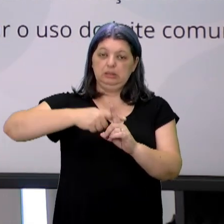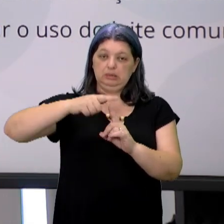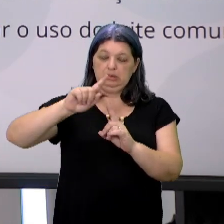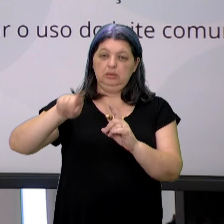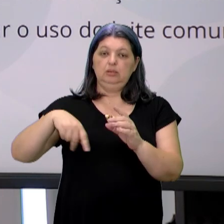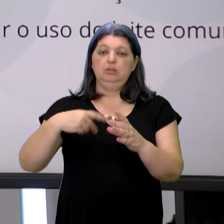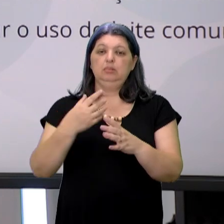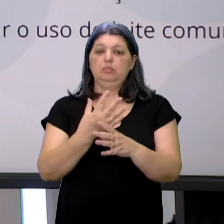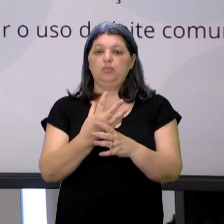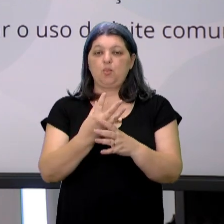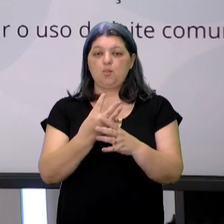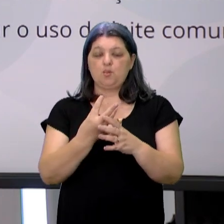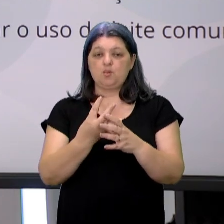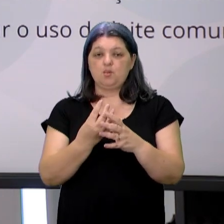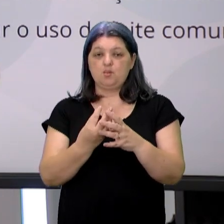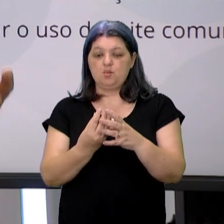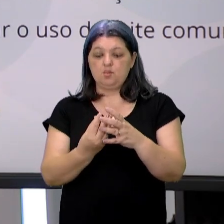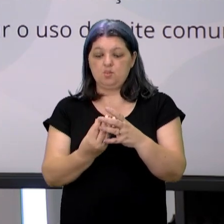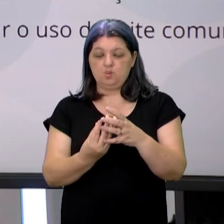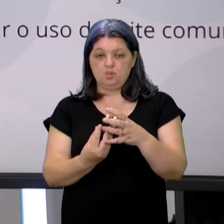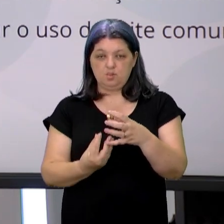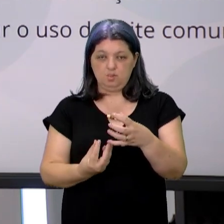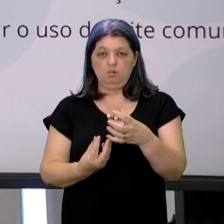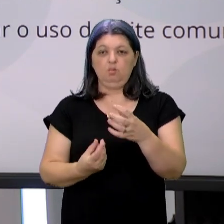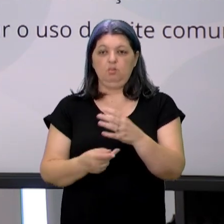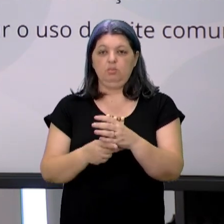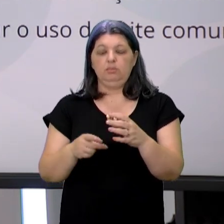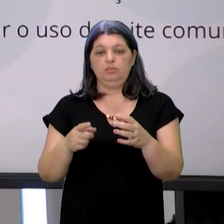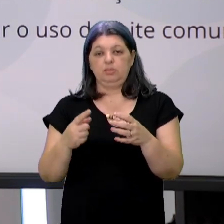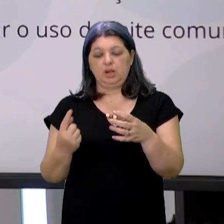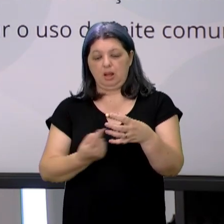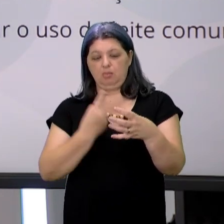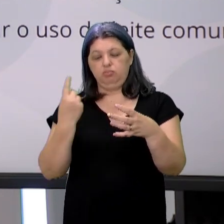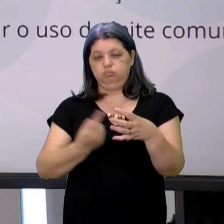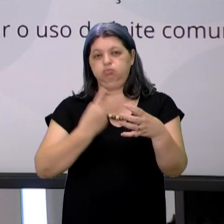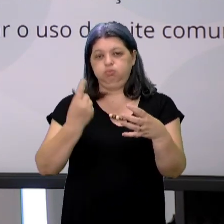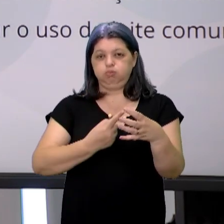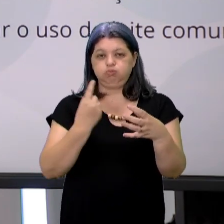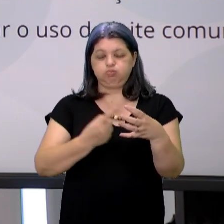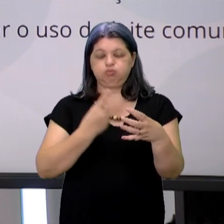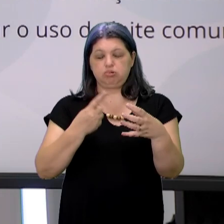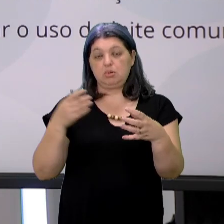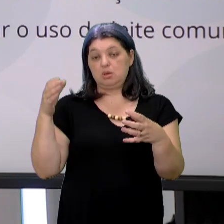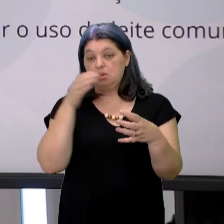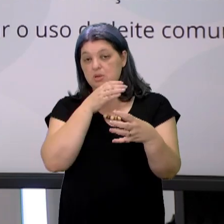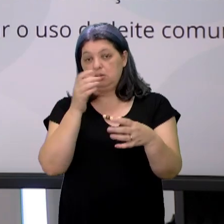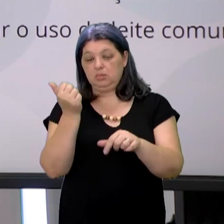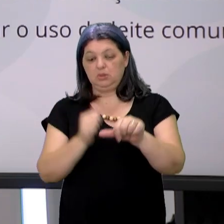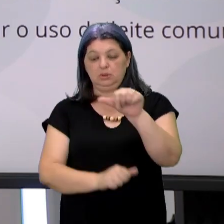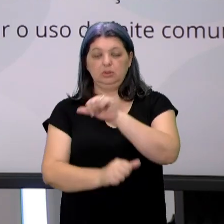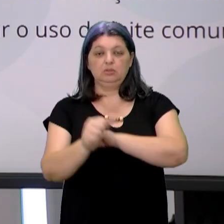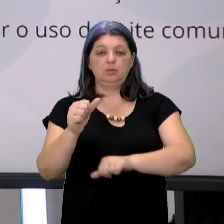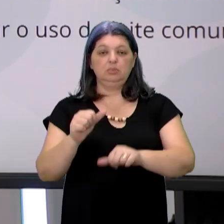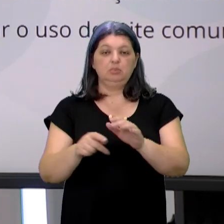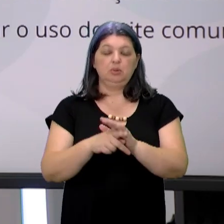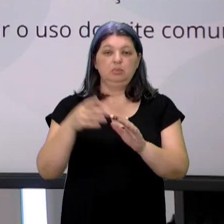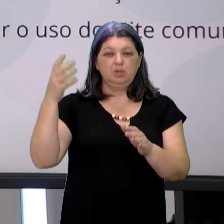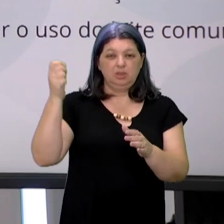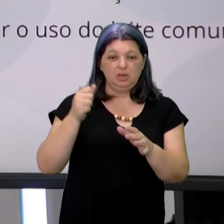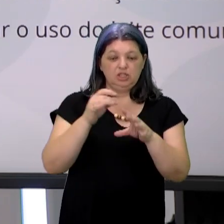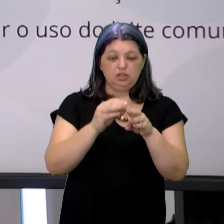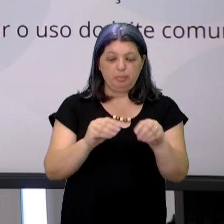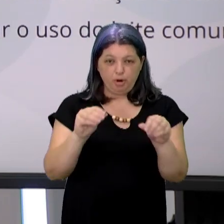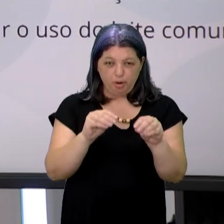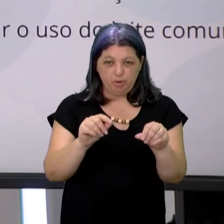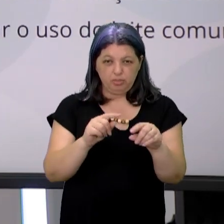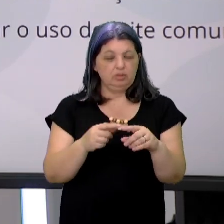borrifar ali as gotículas com ar quente e aí vai desidratar o resto e vai transformar em leite em pó. Basicamente é isso. Mostrando que não